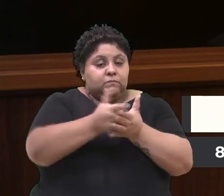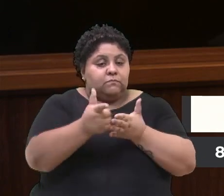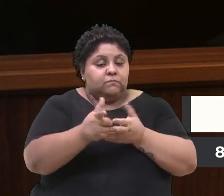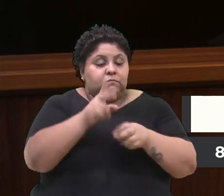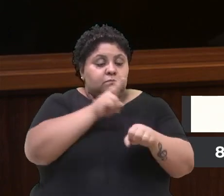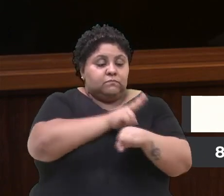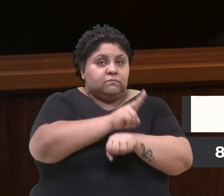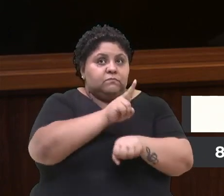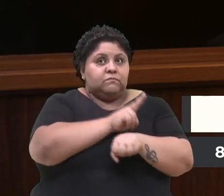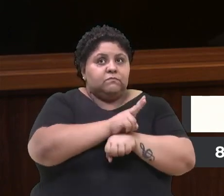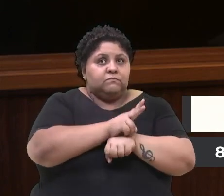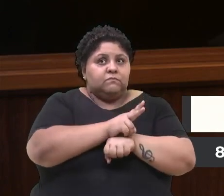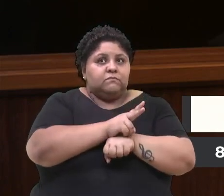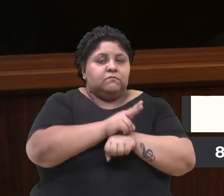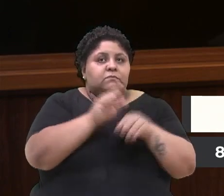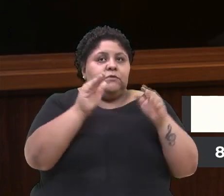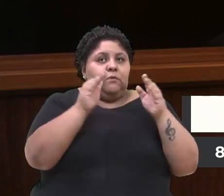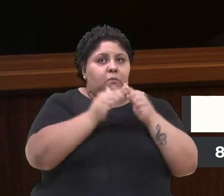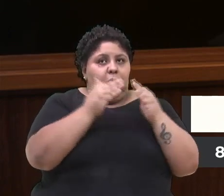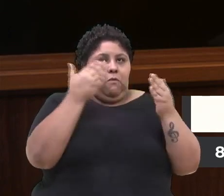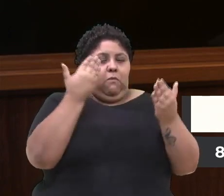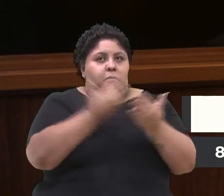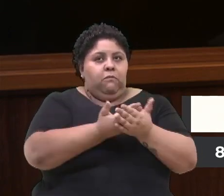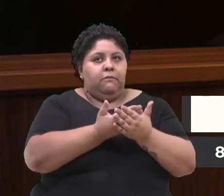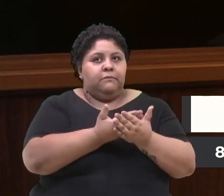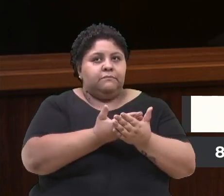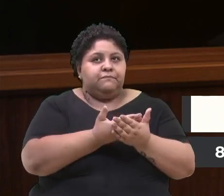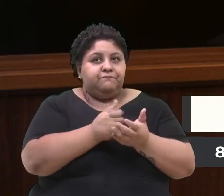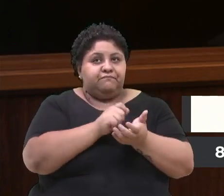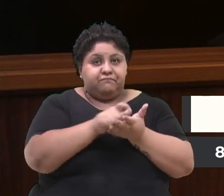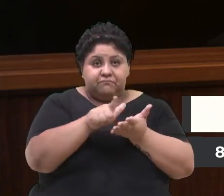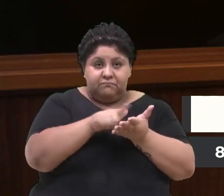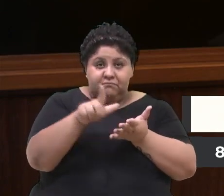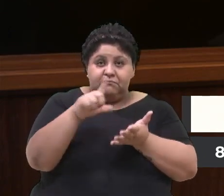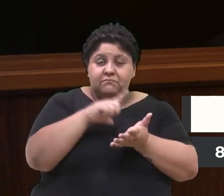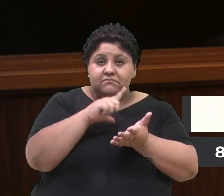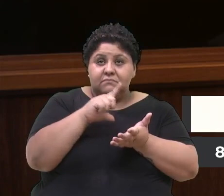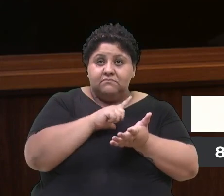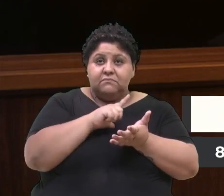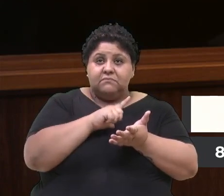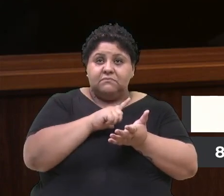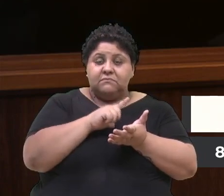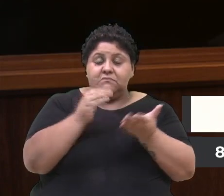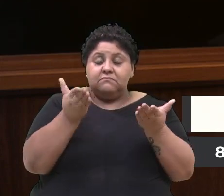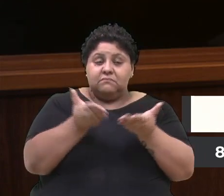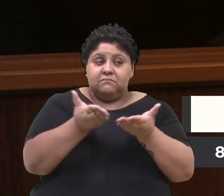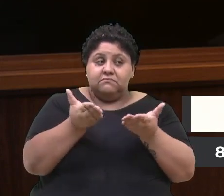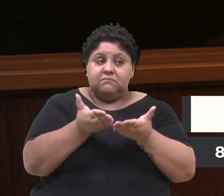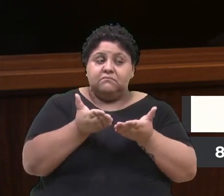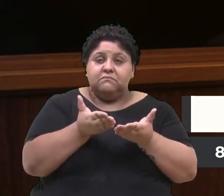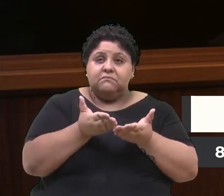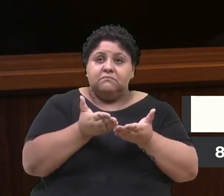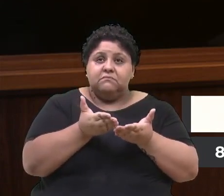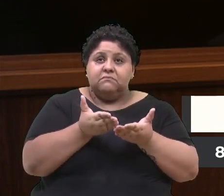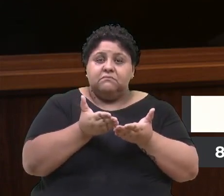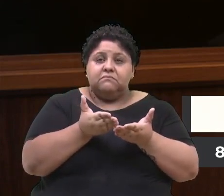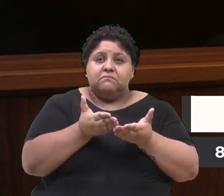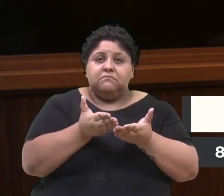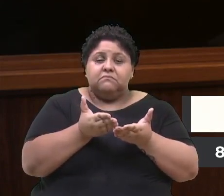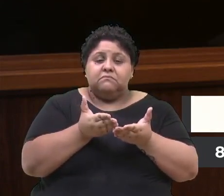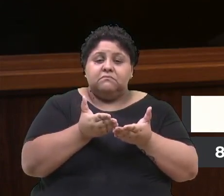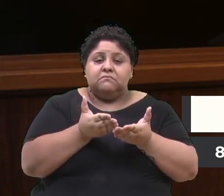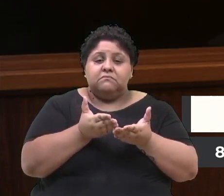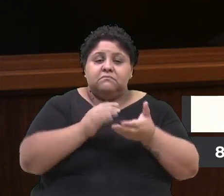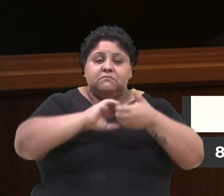atuais escolas alugadas que tem, os atuais convênios entrariam